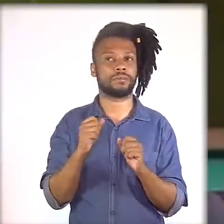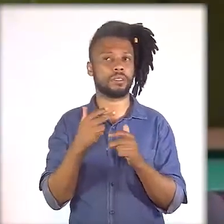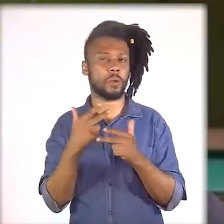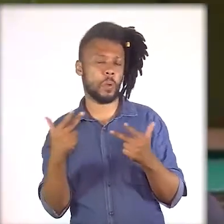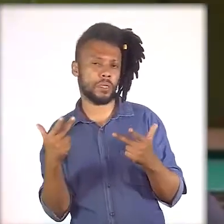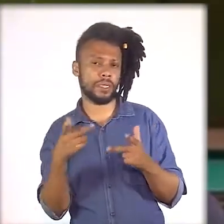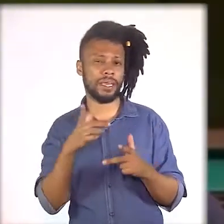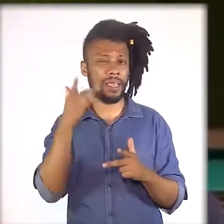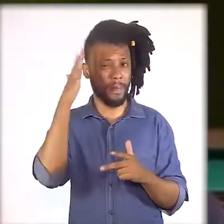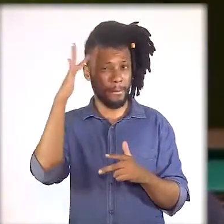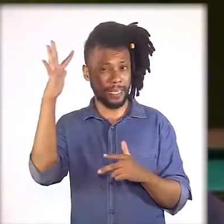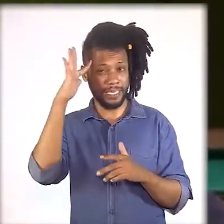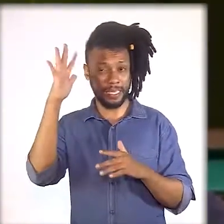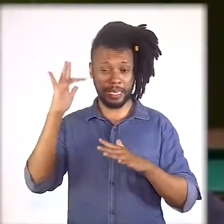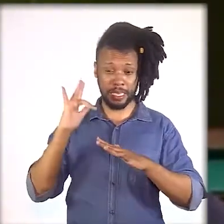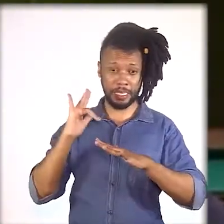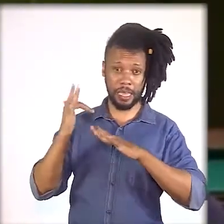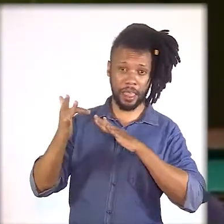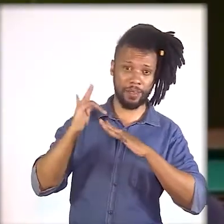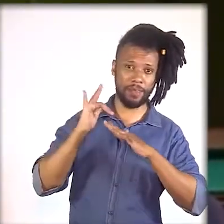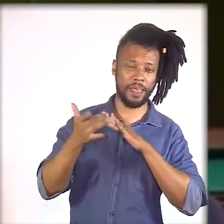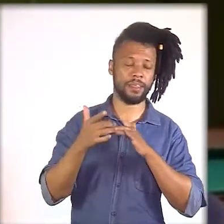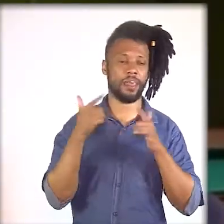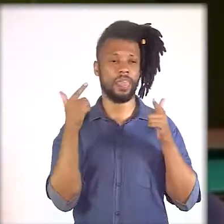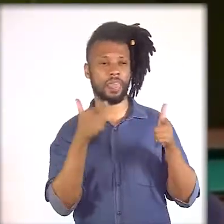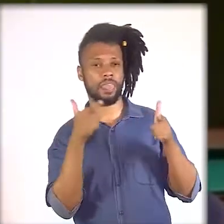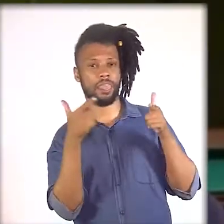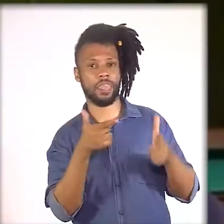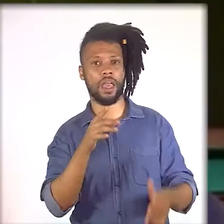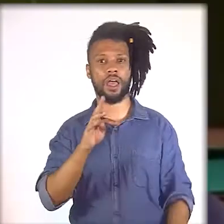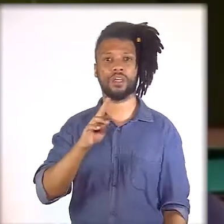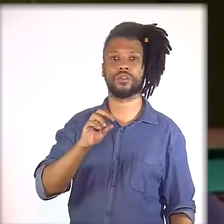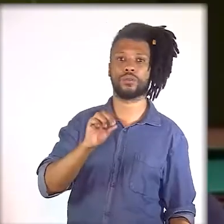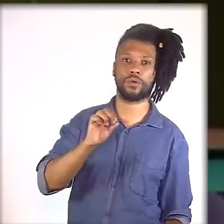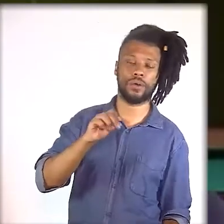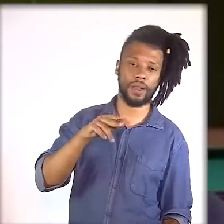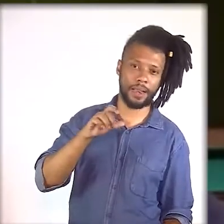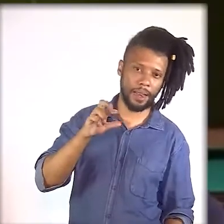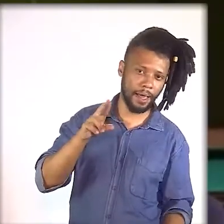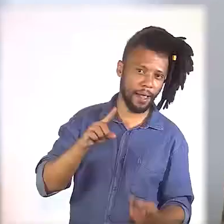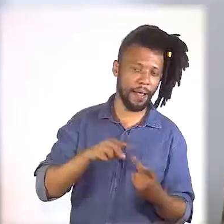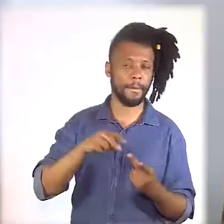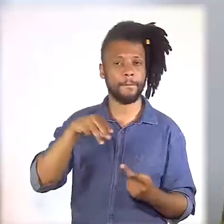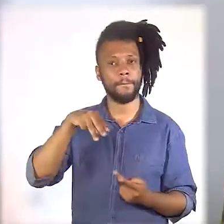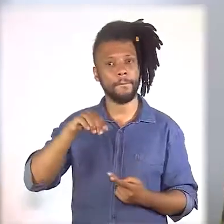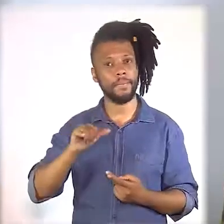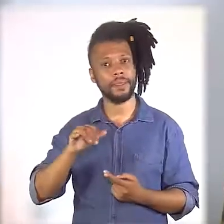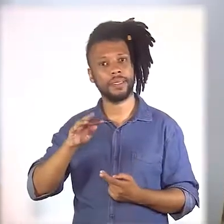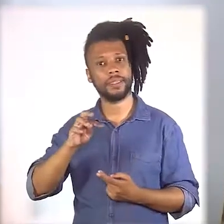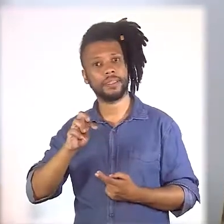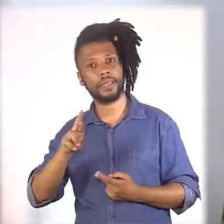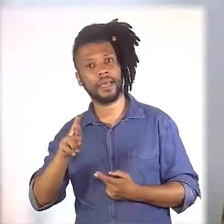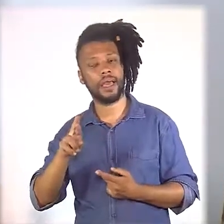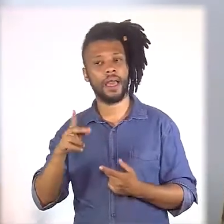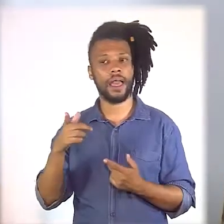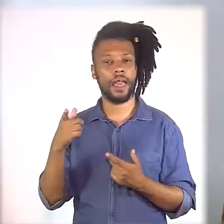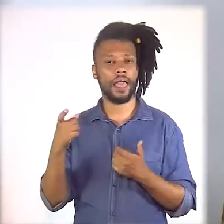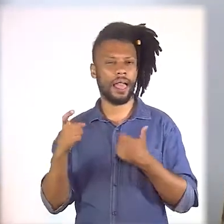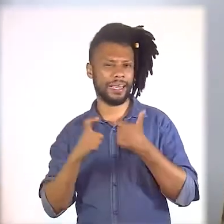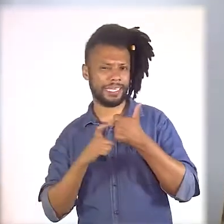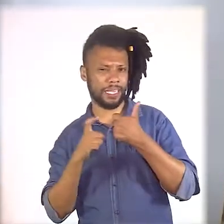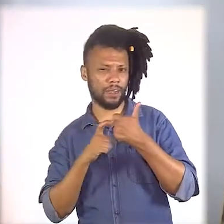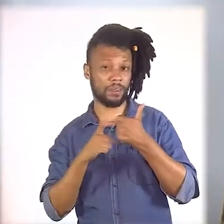anglicismo. Você imagina em tempos de redes sociais, trollar, irritar, stalkear,